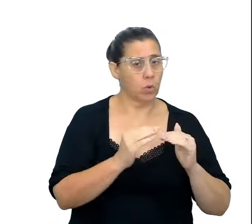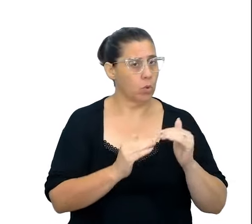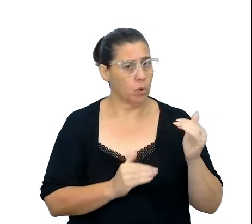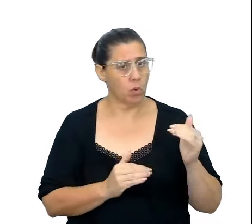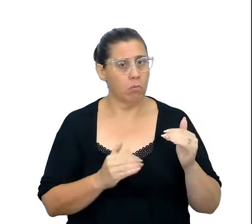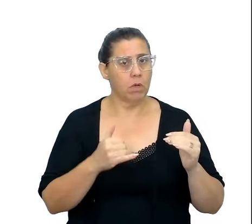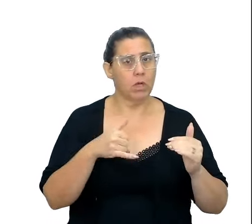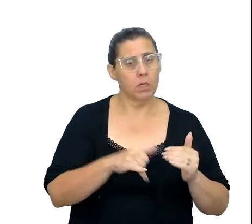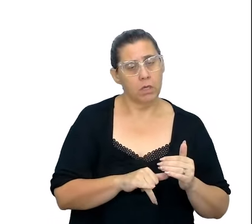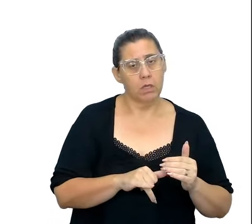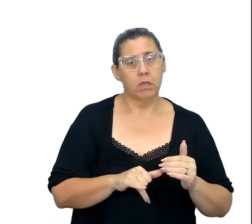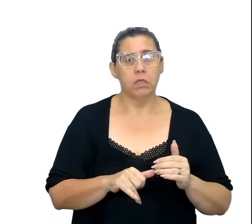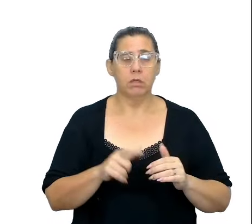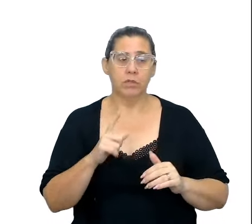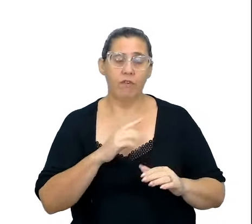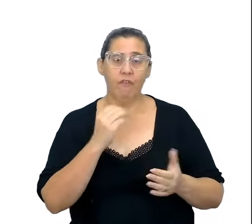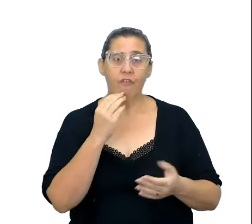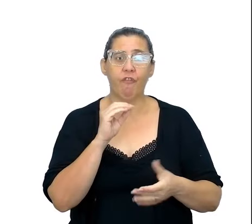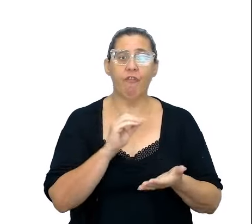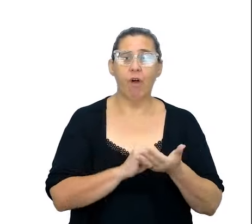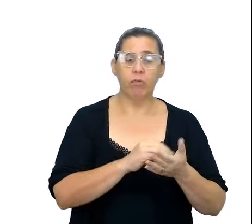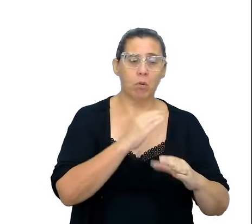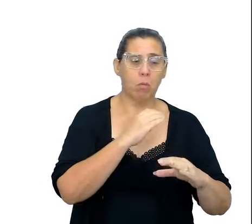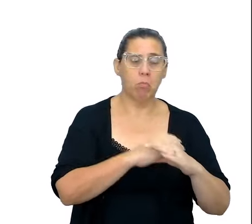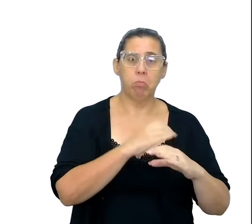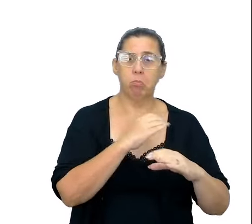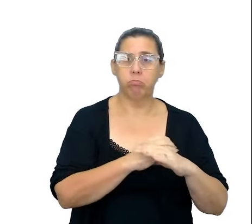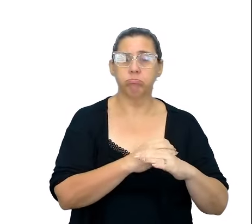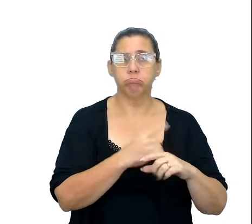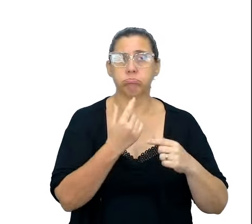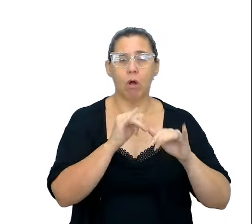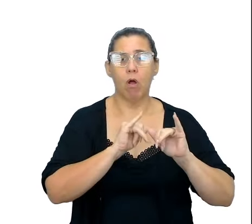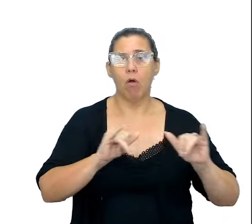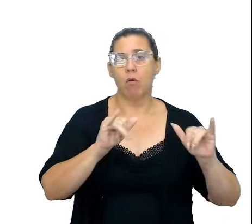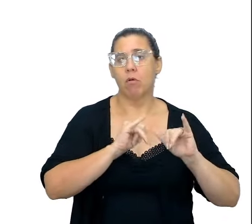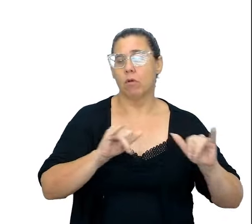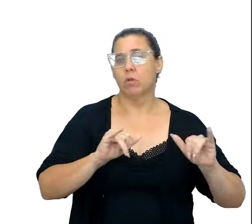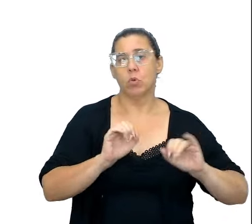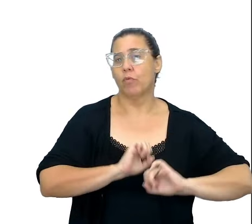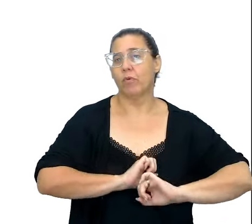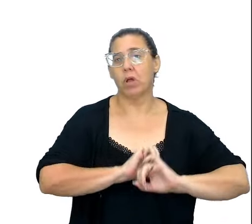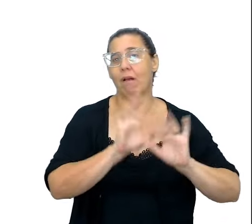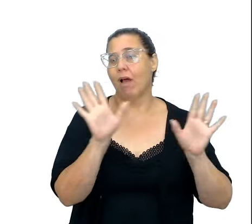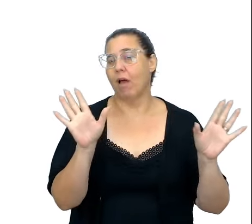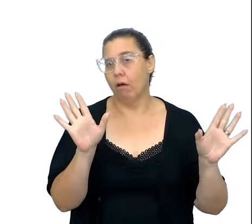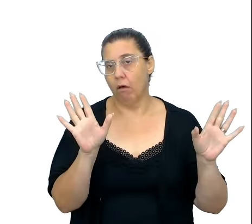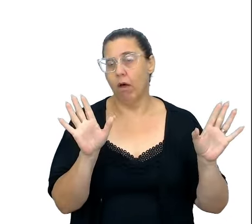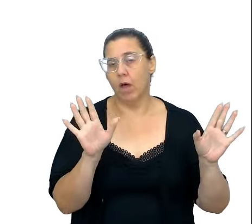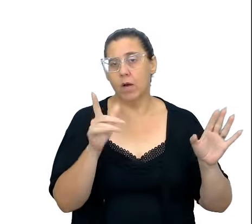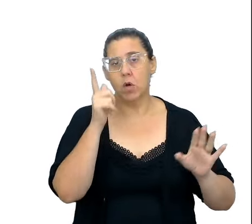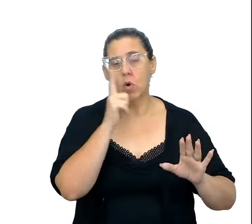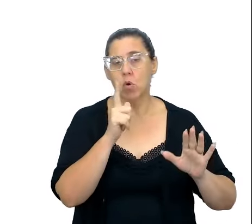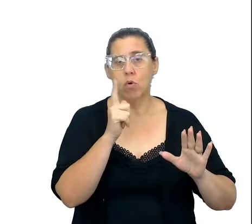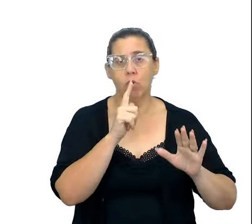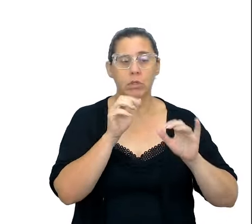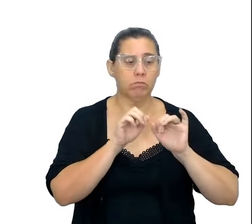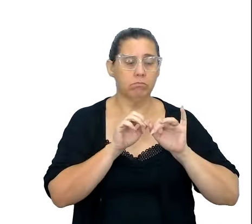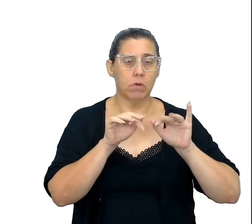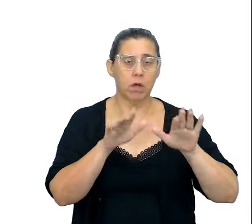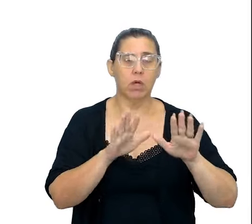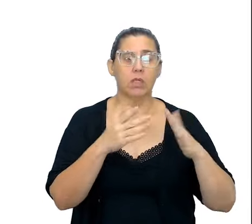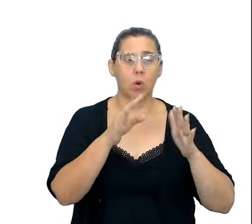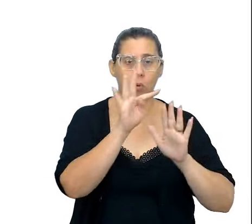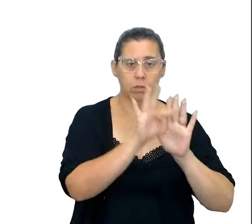situação comunicativa. Ou seja, quando a mensagem ela não consegue ser transmitida, né? A gente precisa, então, que o texto